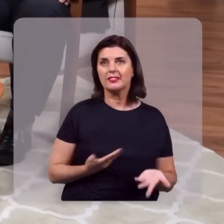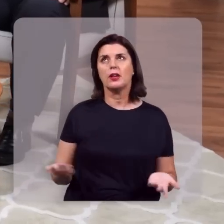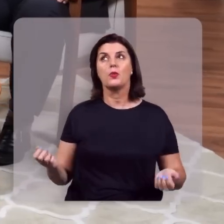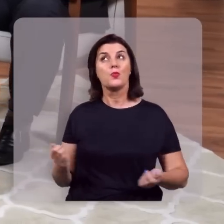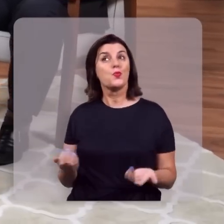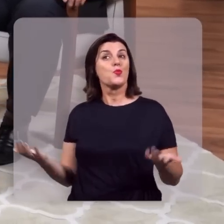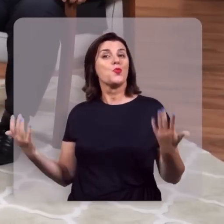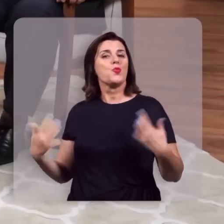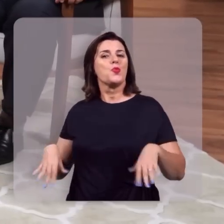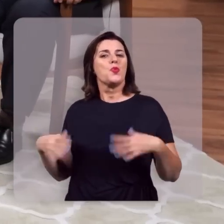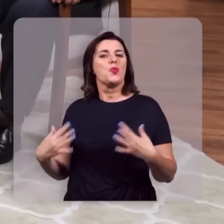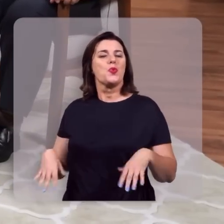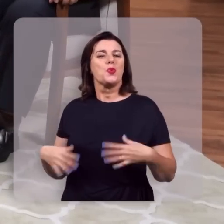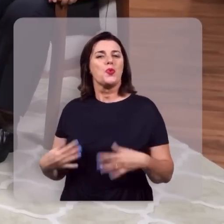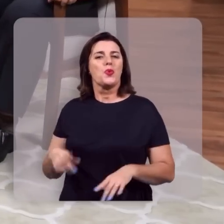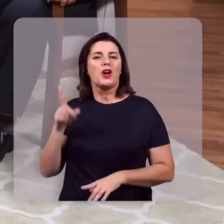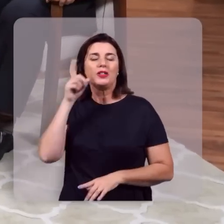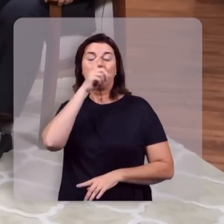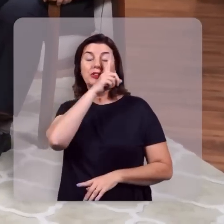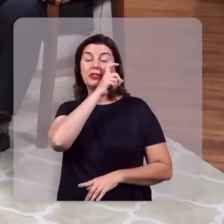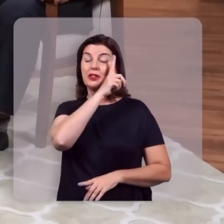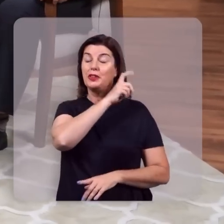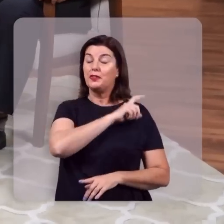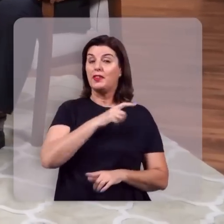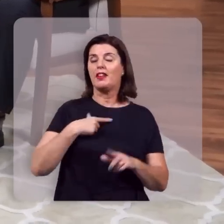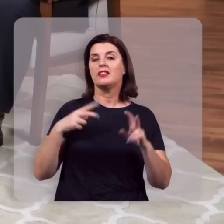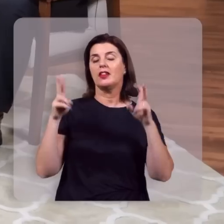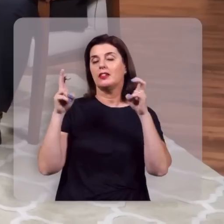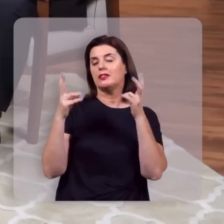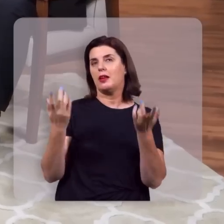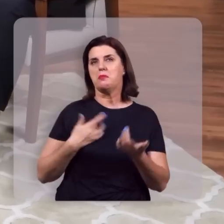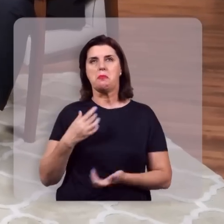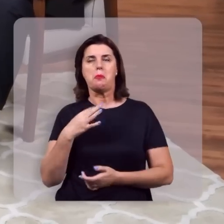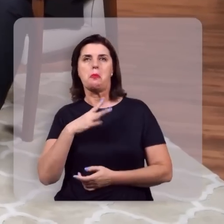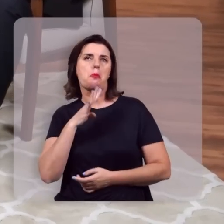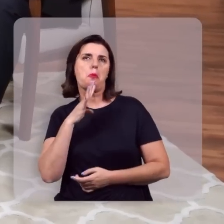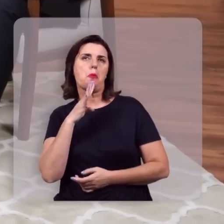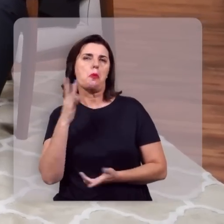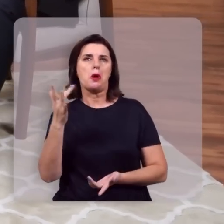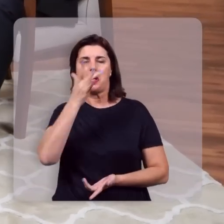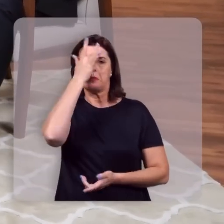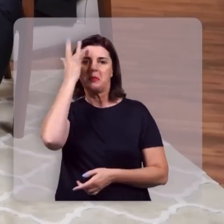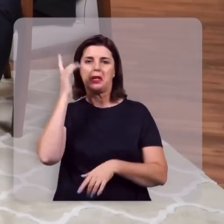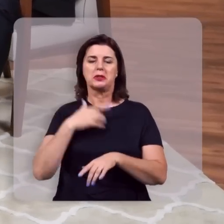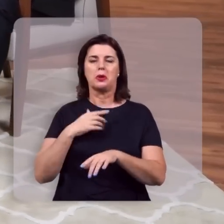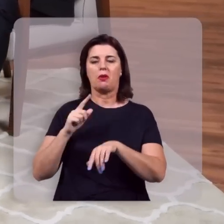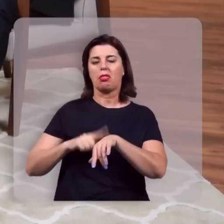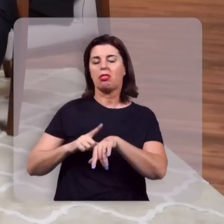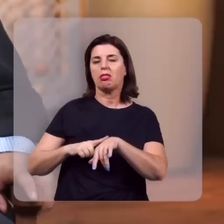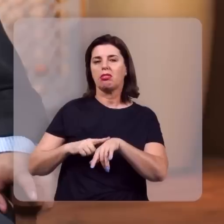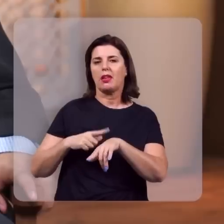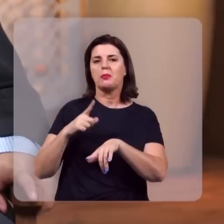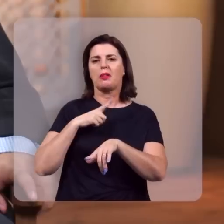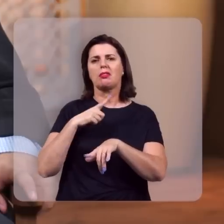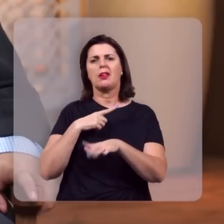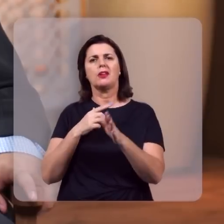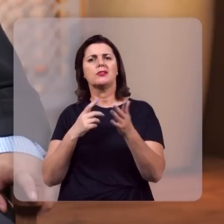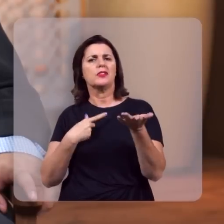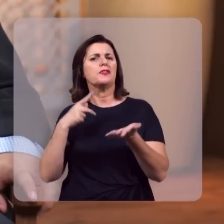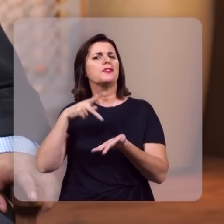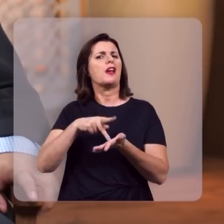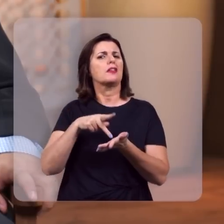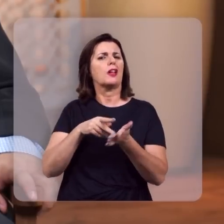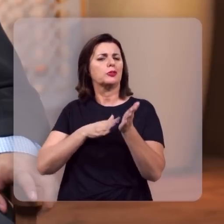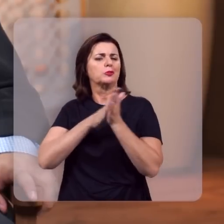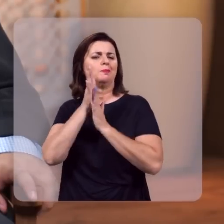difícil esse tema. Eu não conheço nenhuma pessoa que tenha passado por esse mundo que em algum determinado momento da sua vida não tenha sido, de